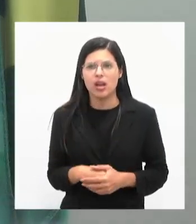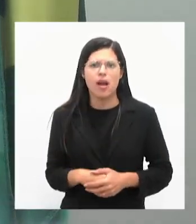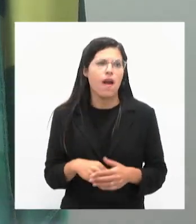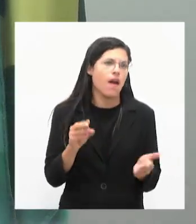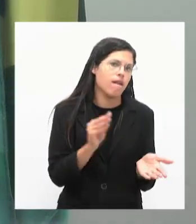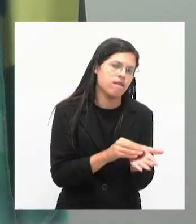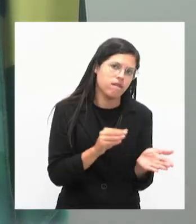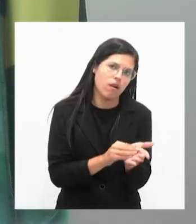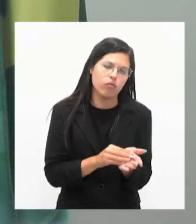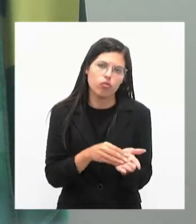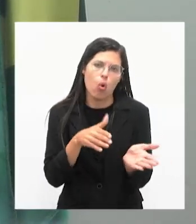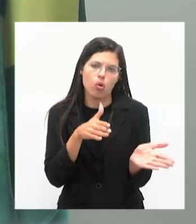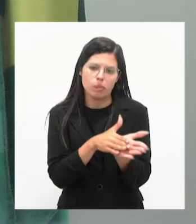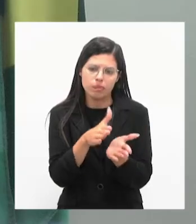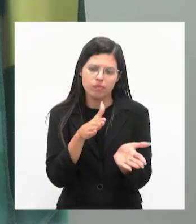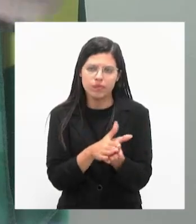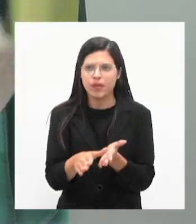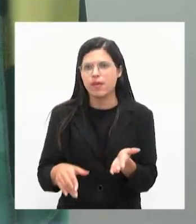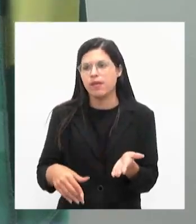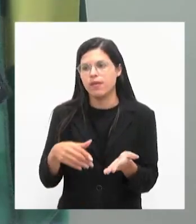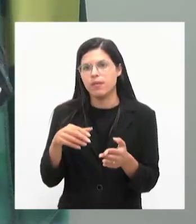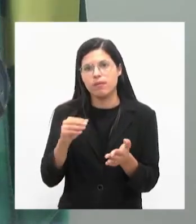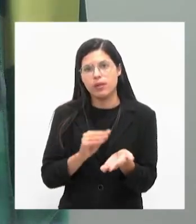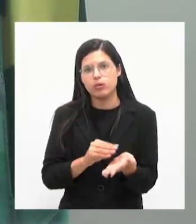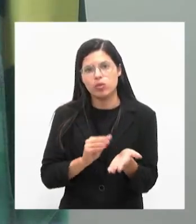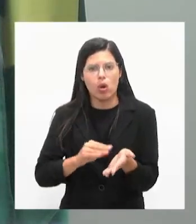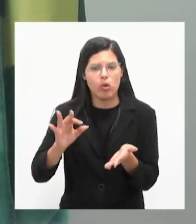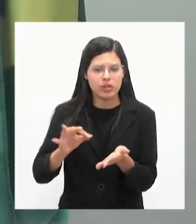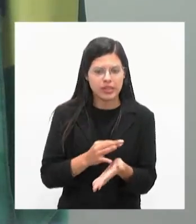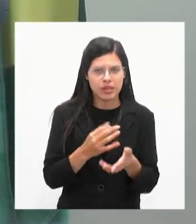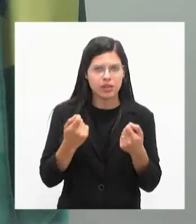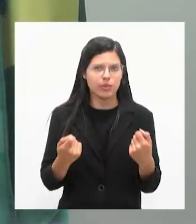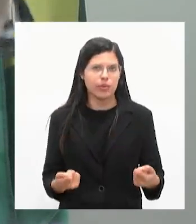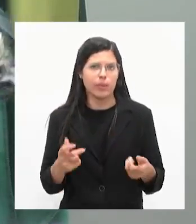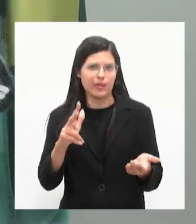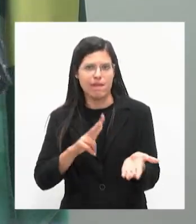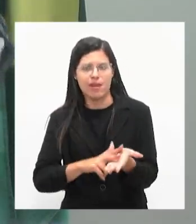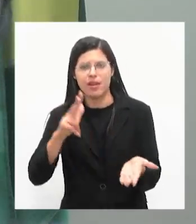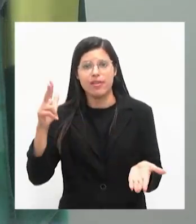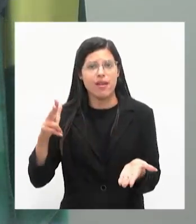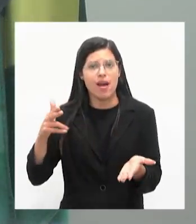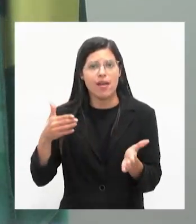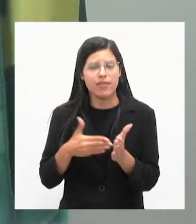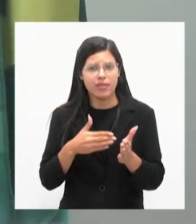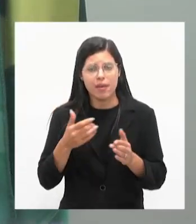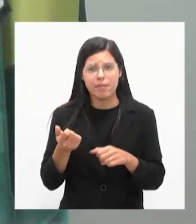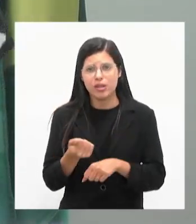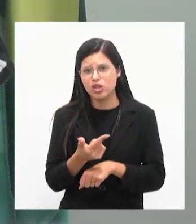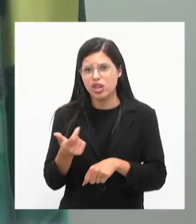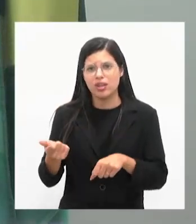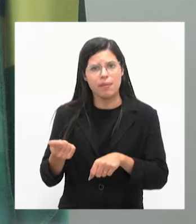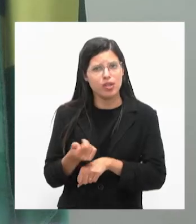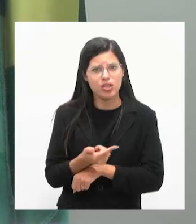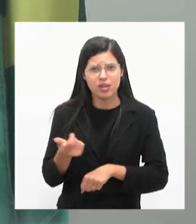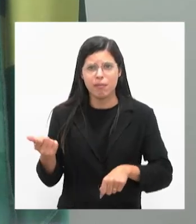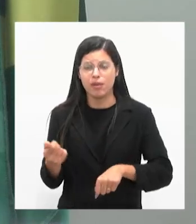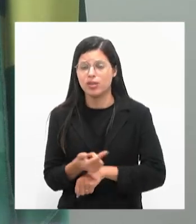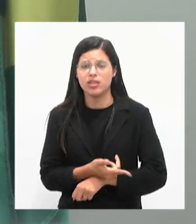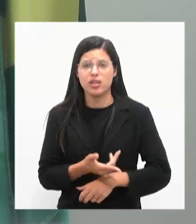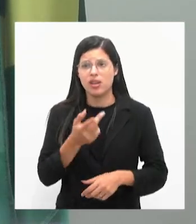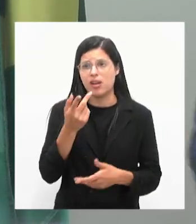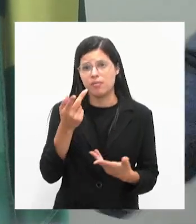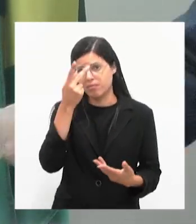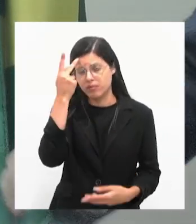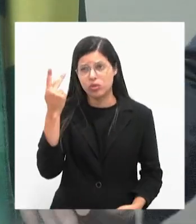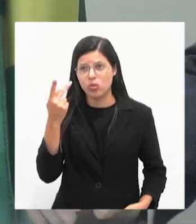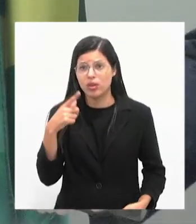xerox. Chega lá, faltou uma assinatura. Tem que autenticar. E isso, até meio-dia. 7 dias, a pessoa para tirar uma moto com documento 2025 na mão, pô. E